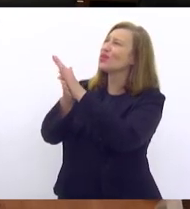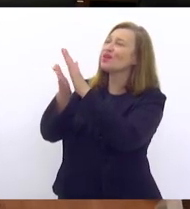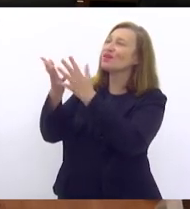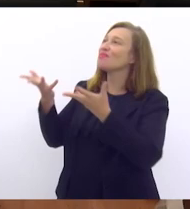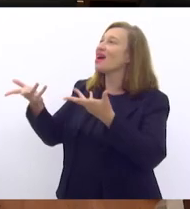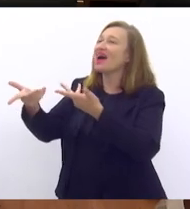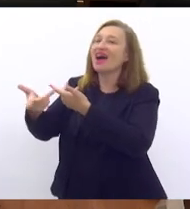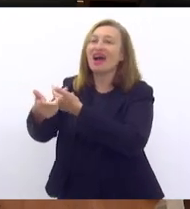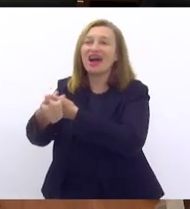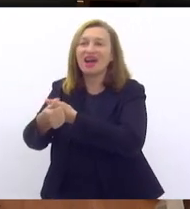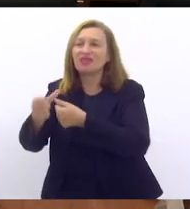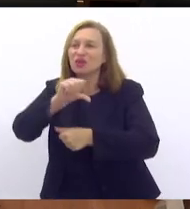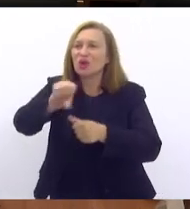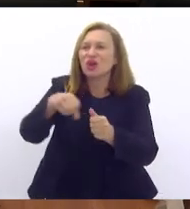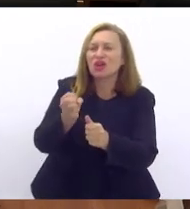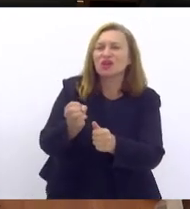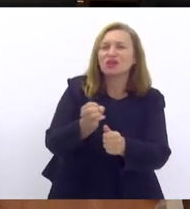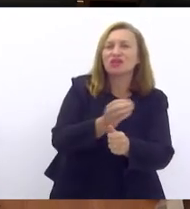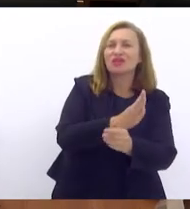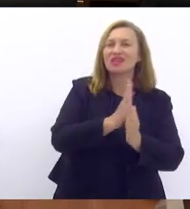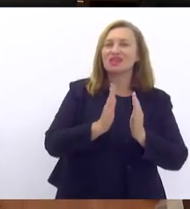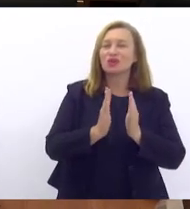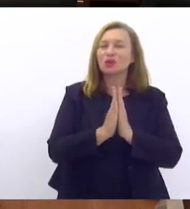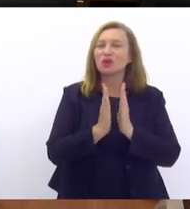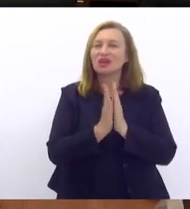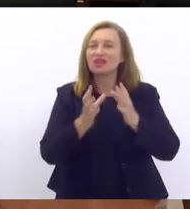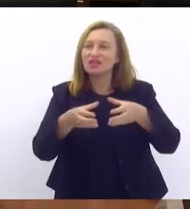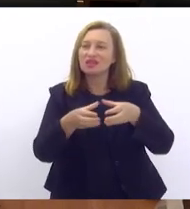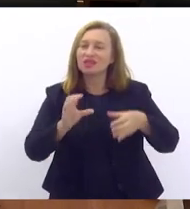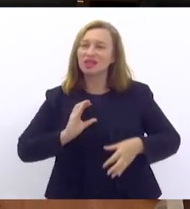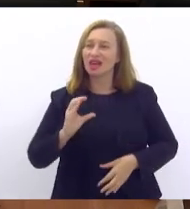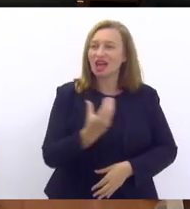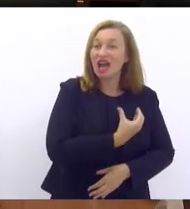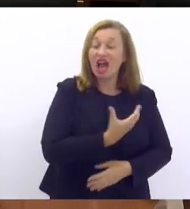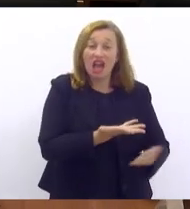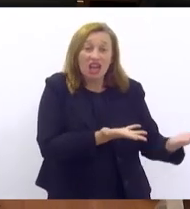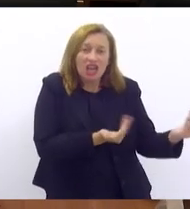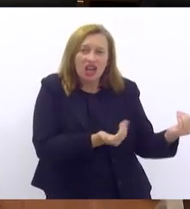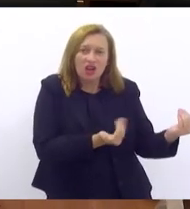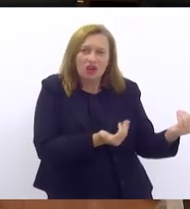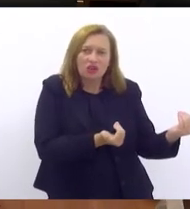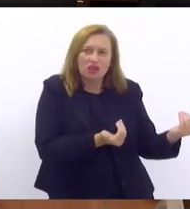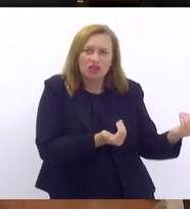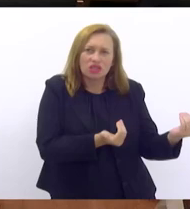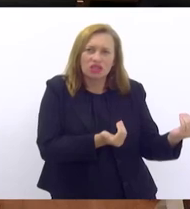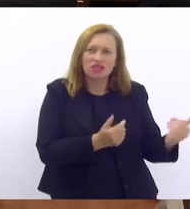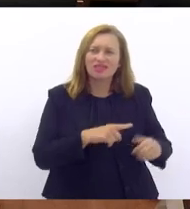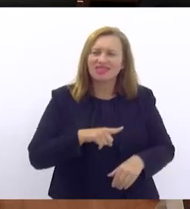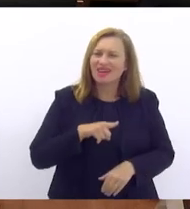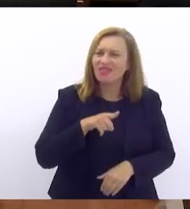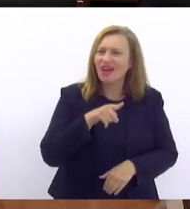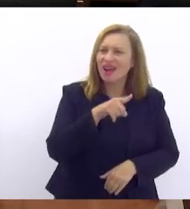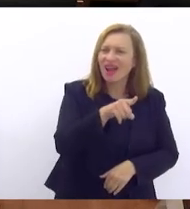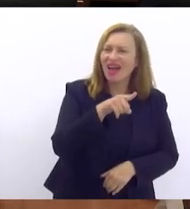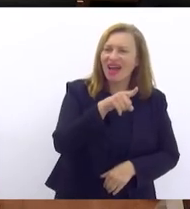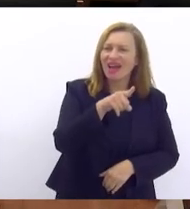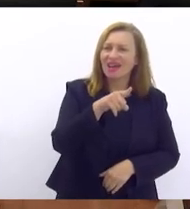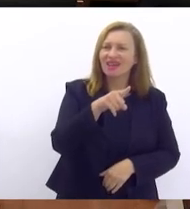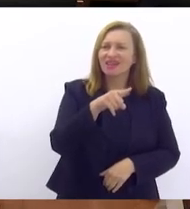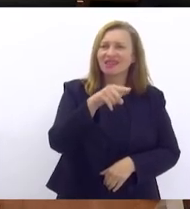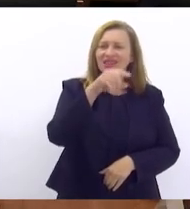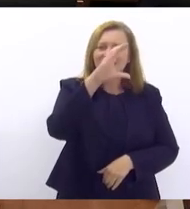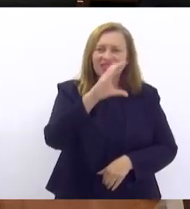tornou o hino da renovação carismática católica. Quando aqueles jovens estavam reunidos lá em Duquesne, naquela capela onde